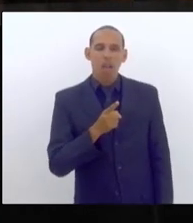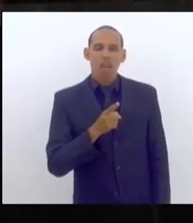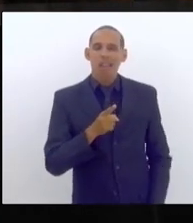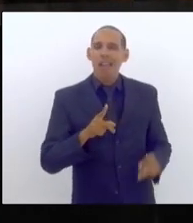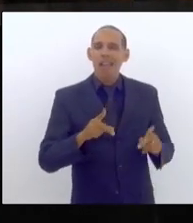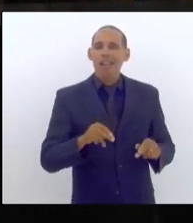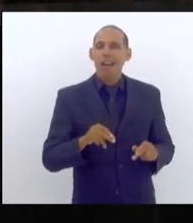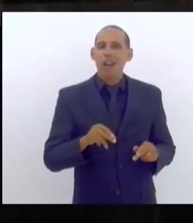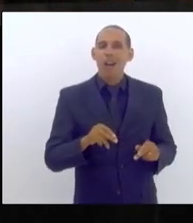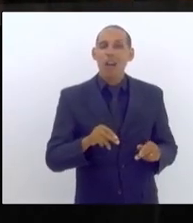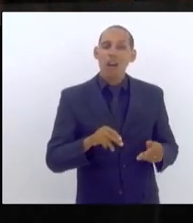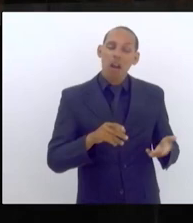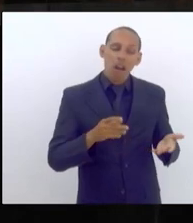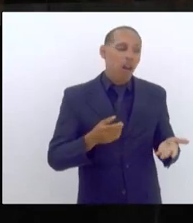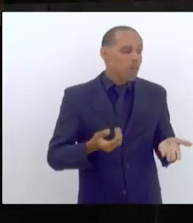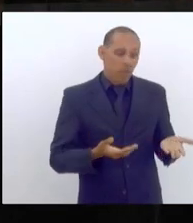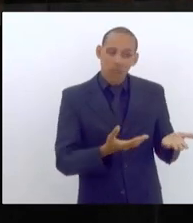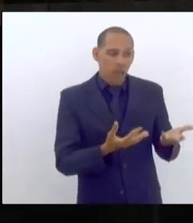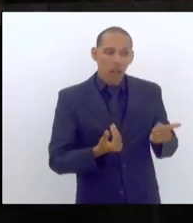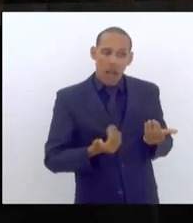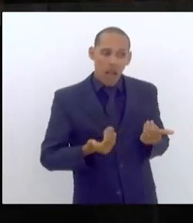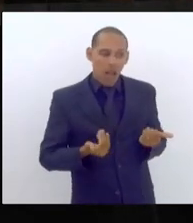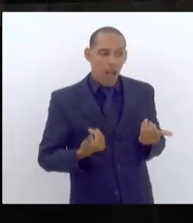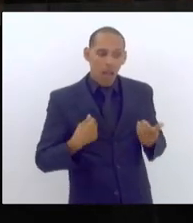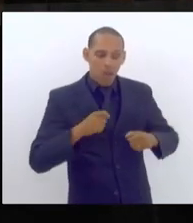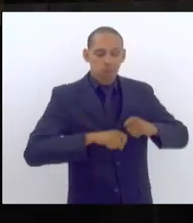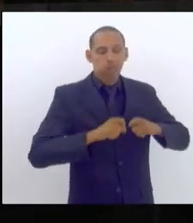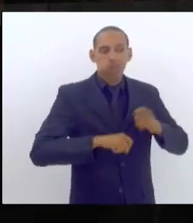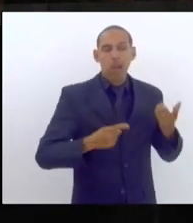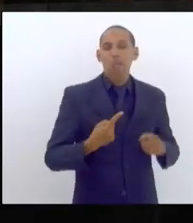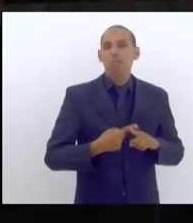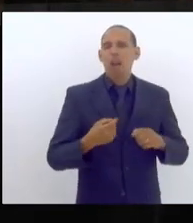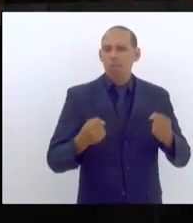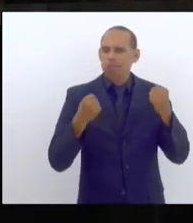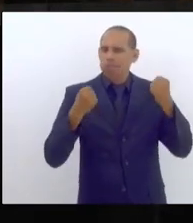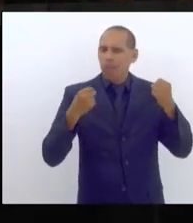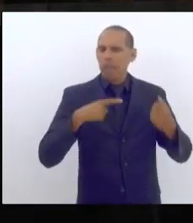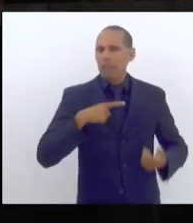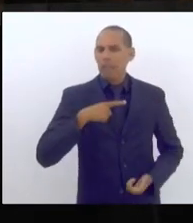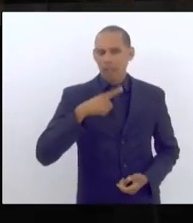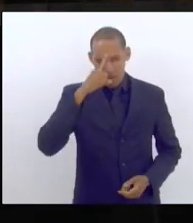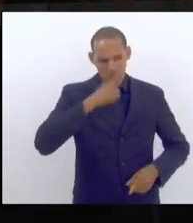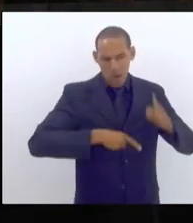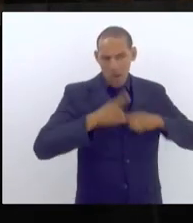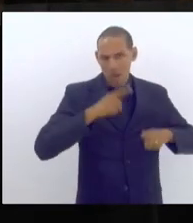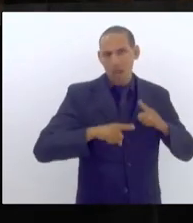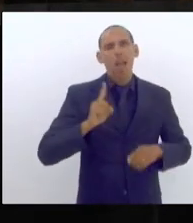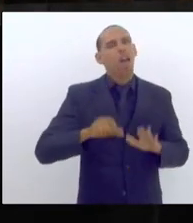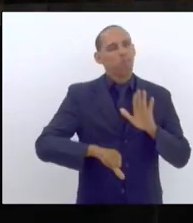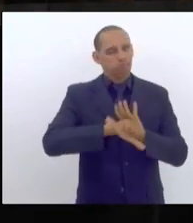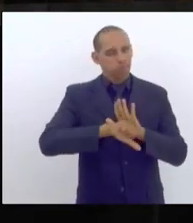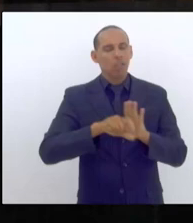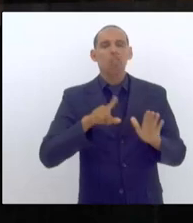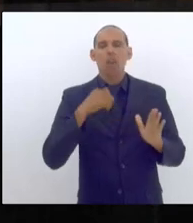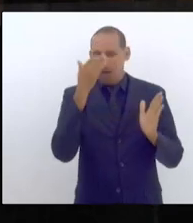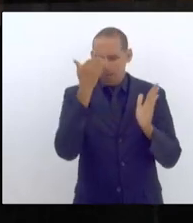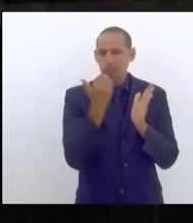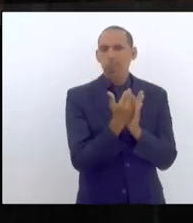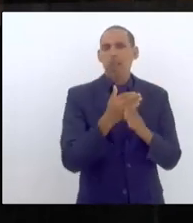odal desce, você usar o poder para obter o sexo. Isso é um crime. E nós fizemos vários cúmplices